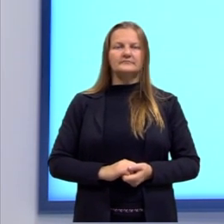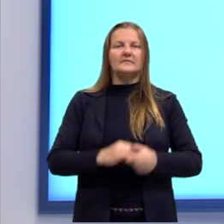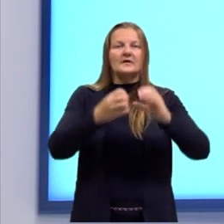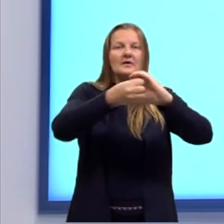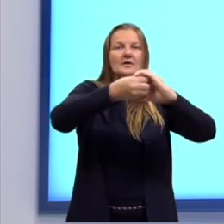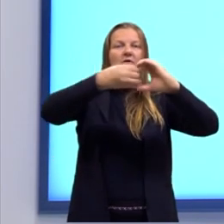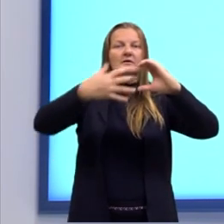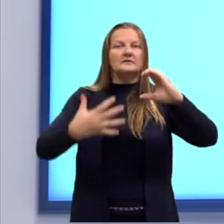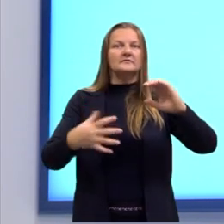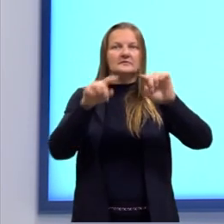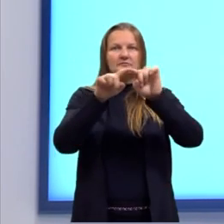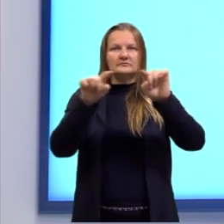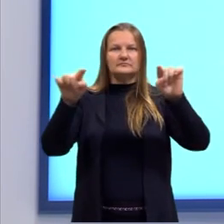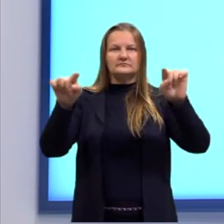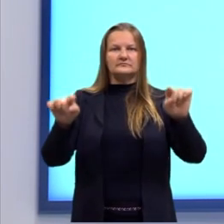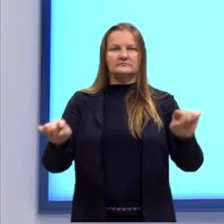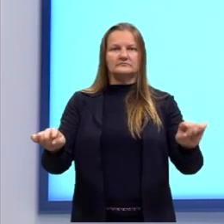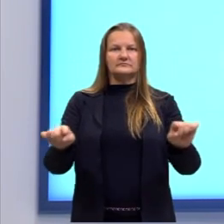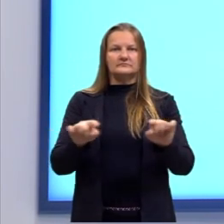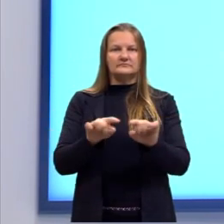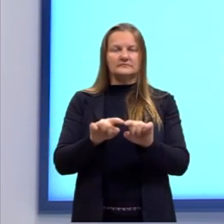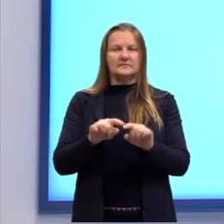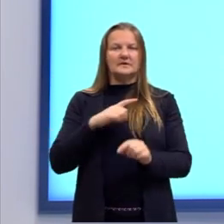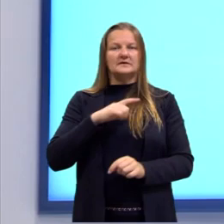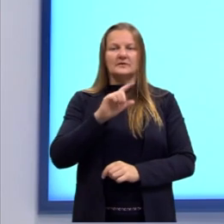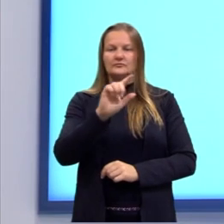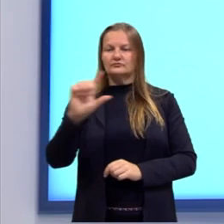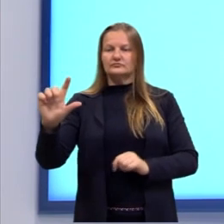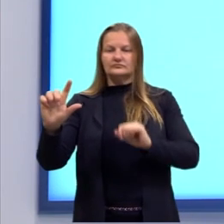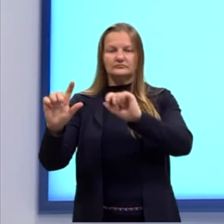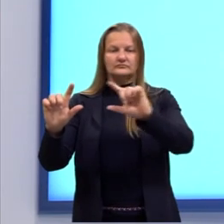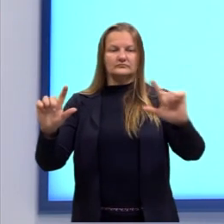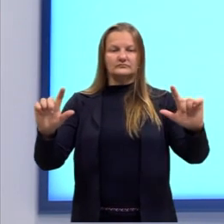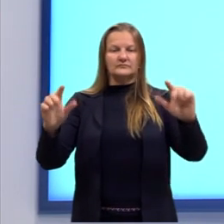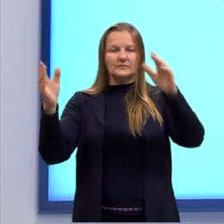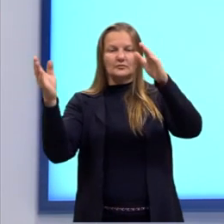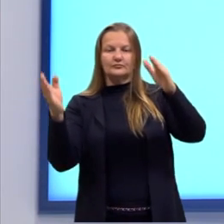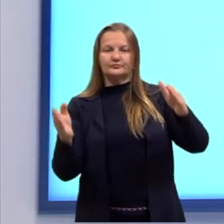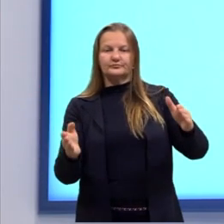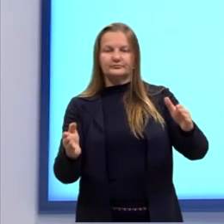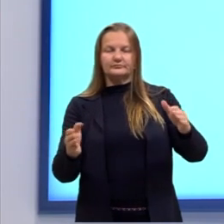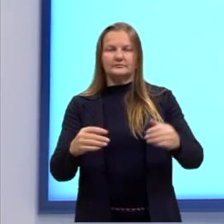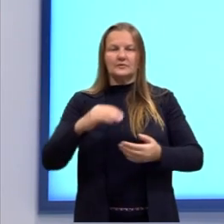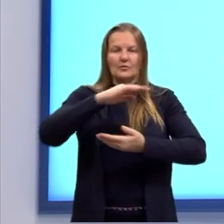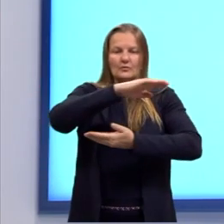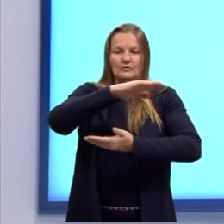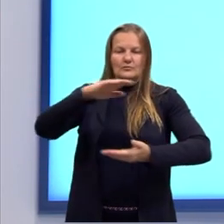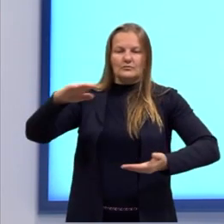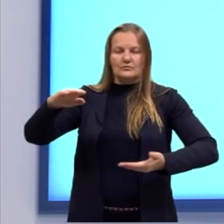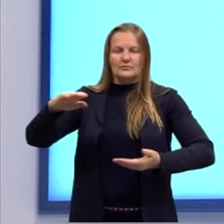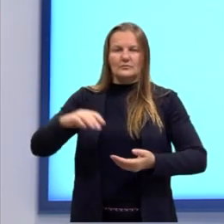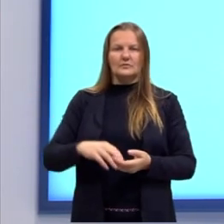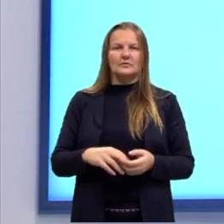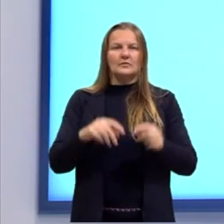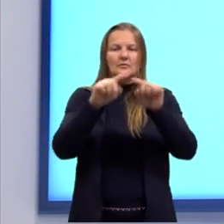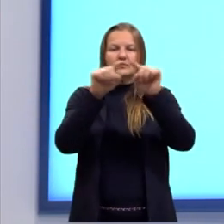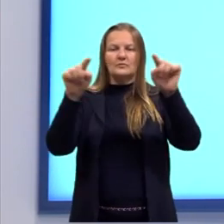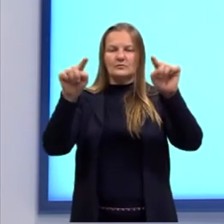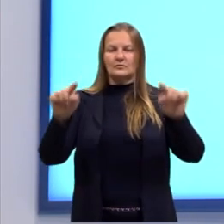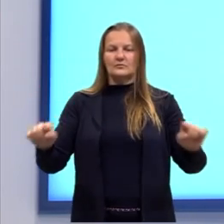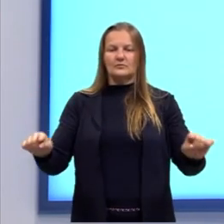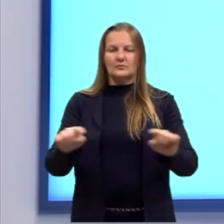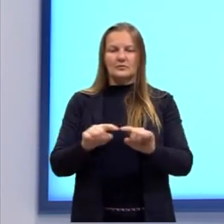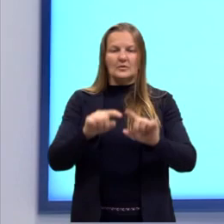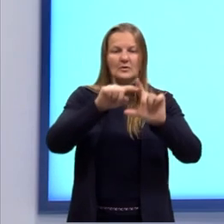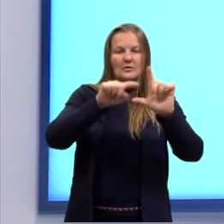e os trapézios eles possuem um par de lados paralelos e são classificados em trapézio retângulo